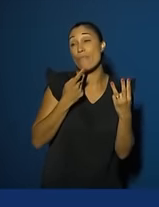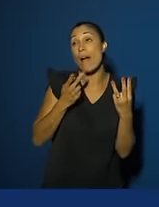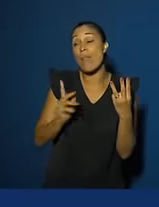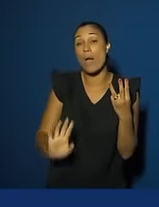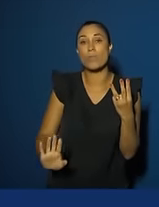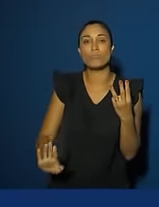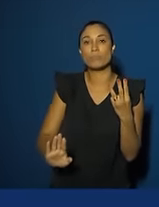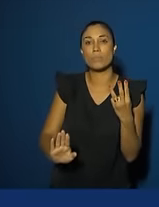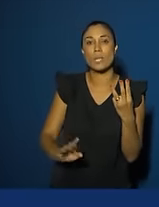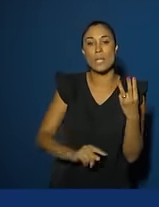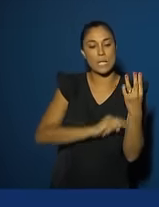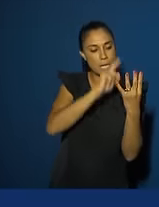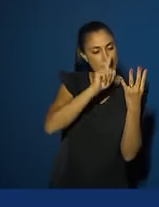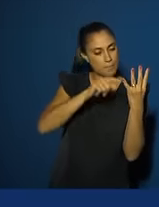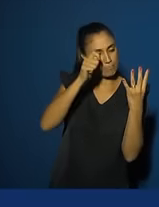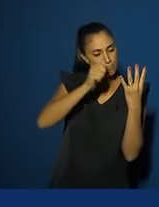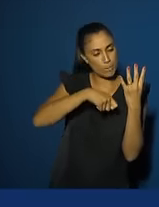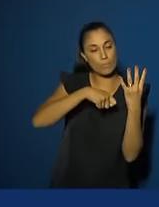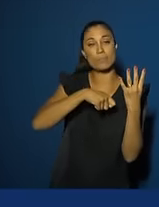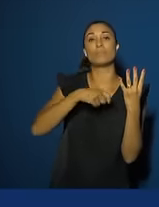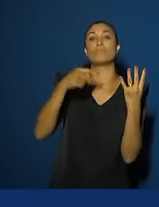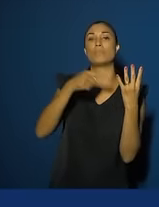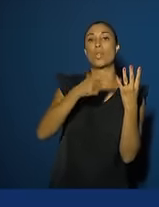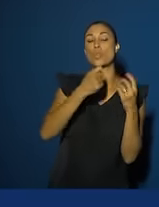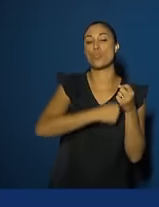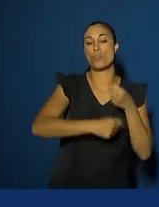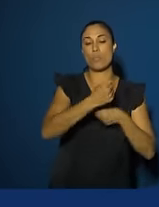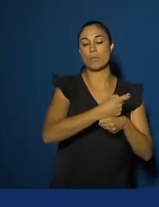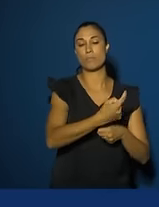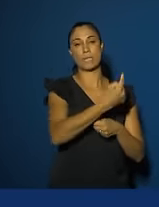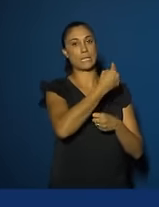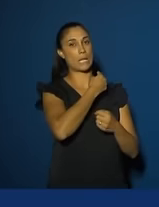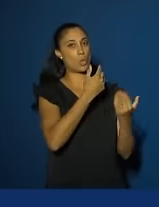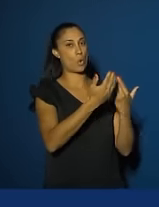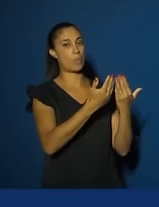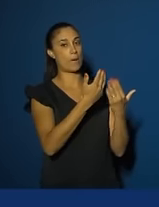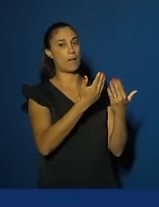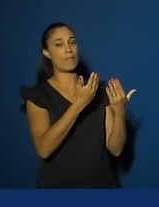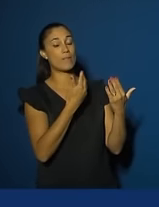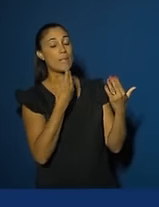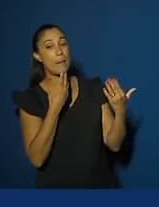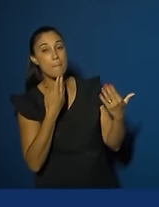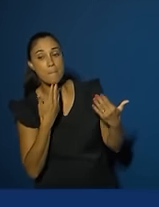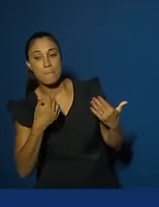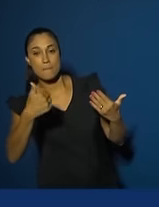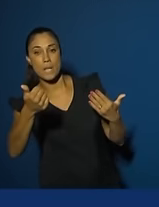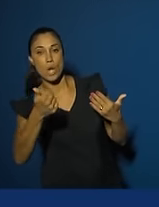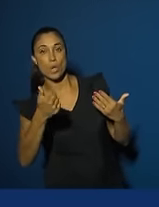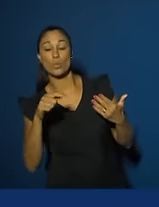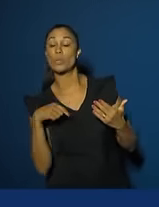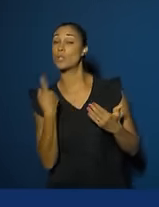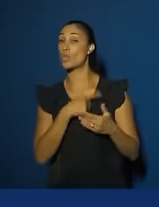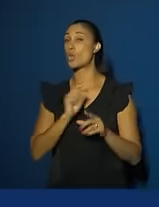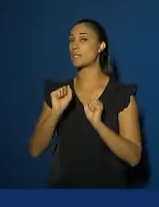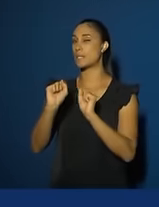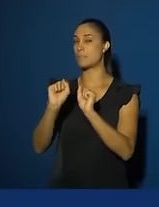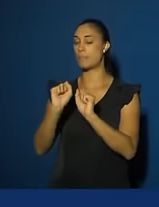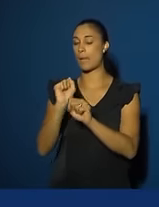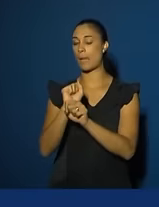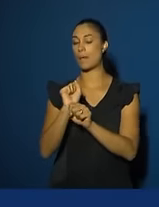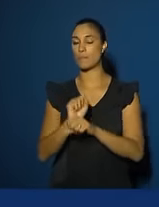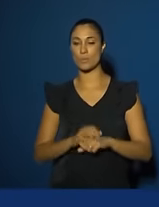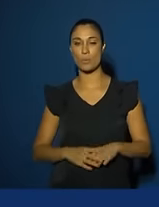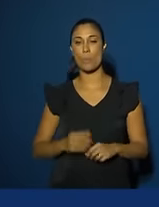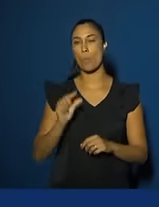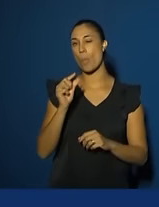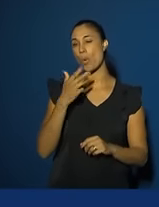dizer que o quarto trimestre do ano passado virá melhor do que as expectativas um pouquinho